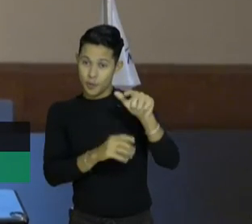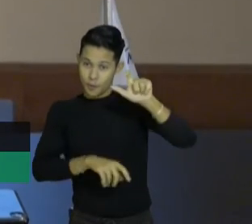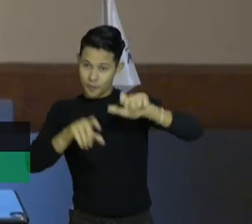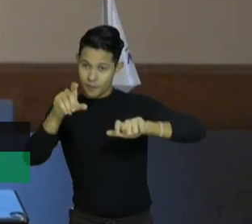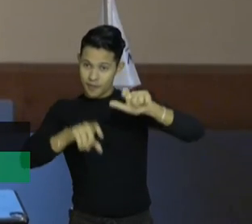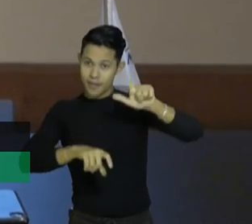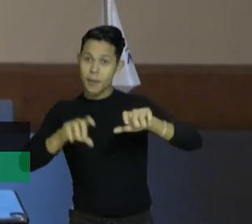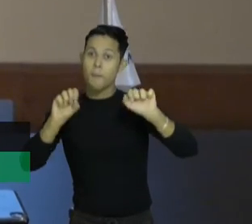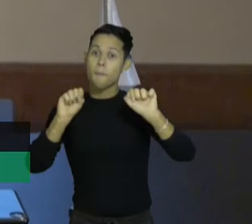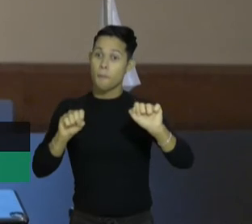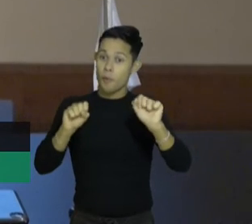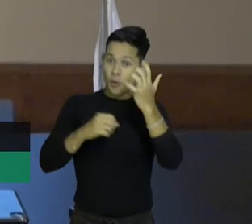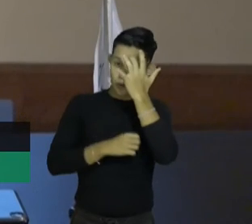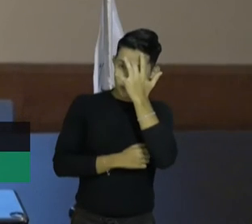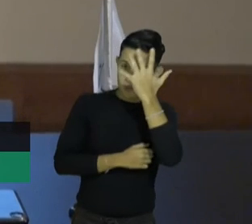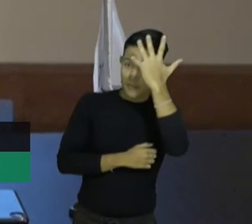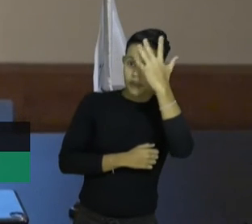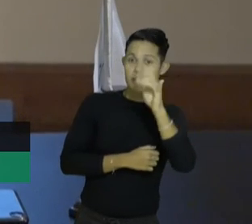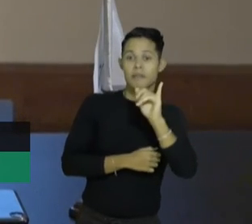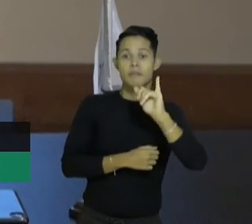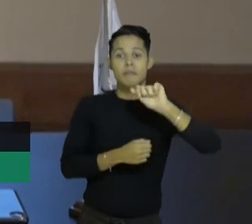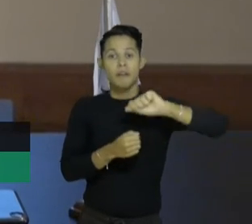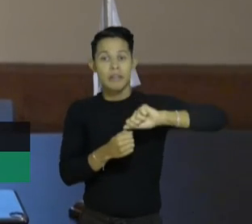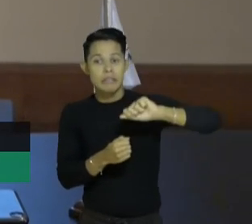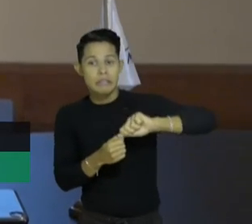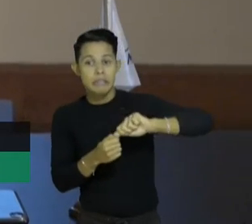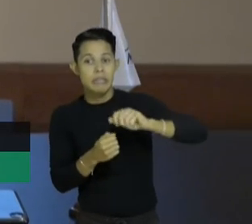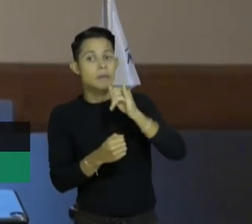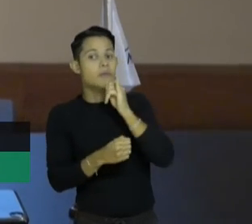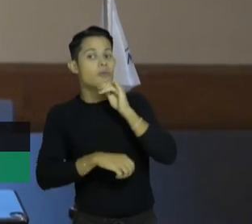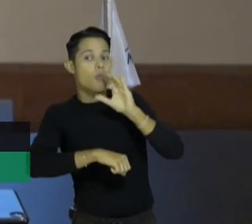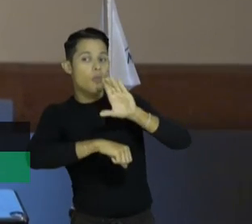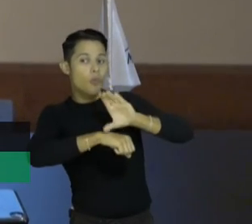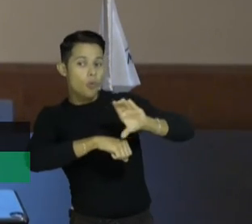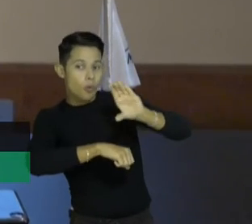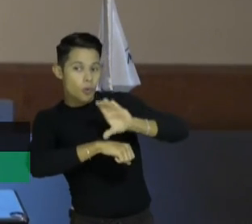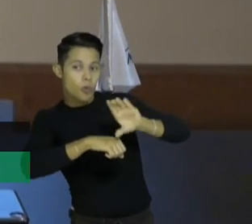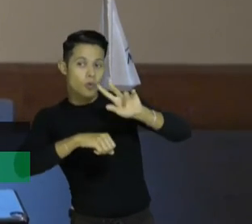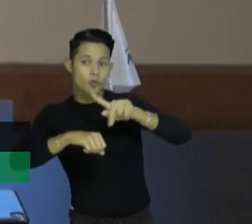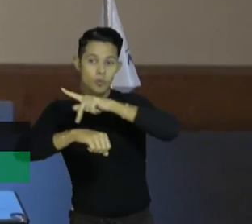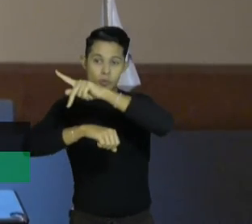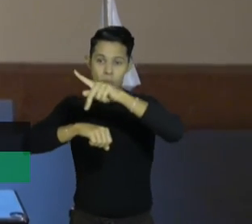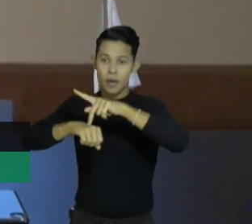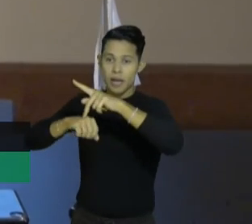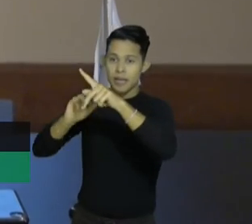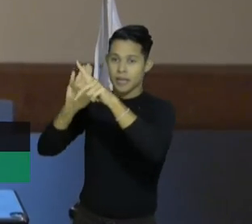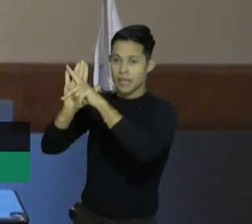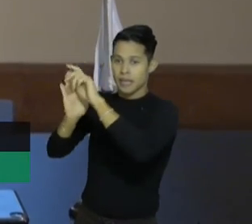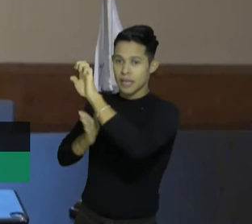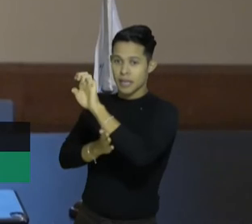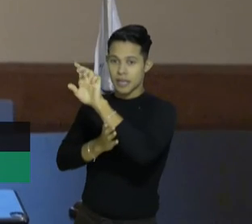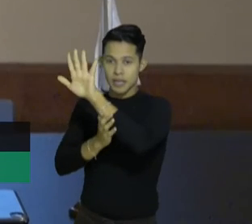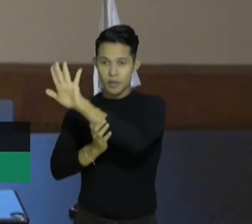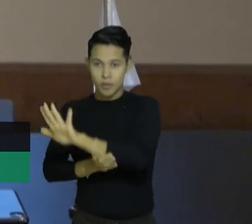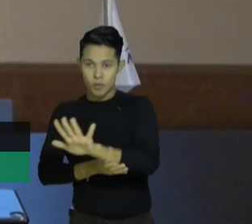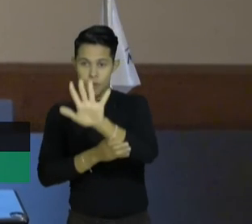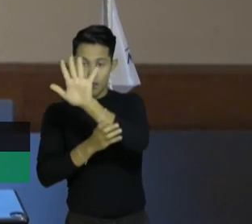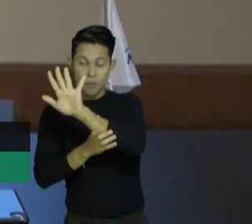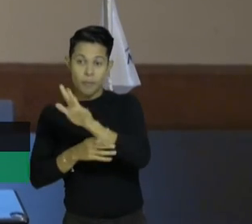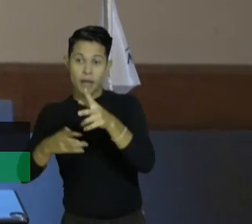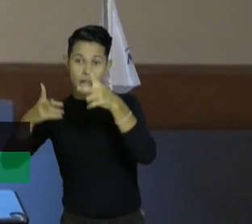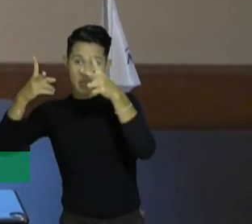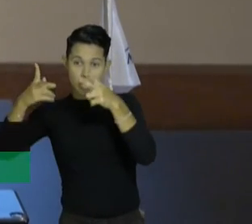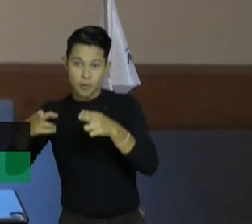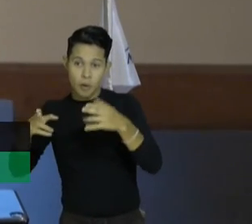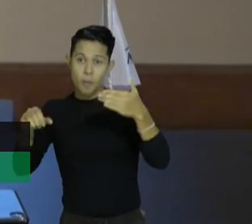exemplo para fazer uma Digamos um curso num país da União Europeia eh da mesma forma de